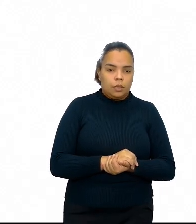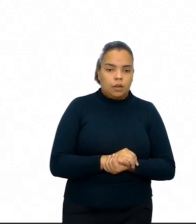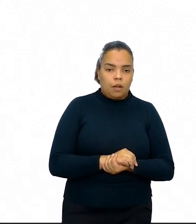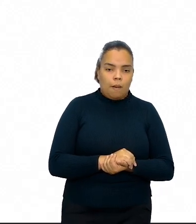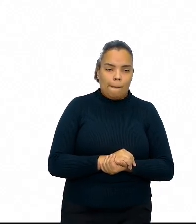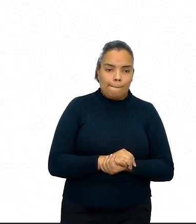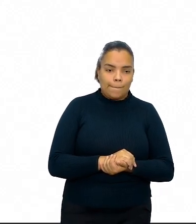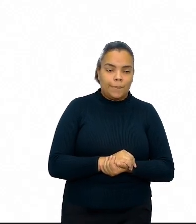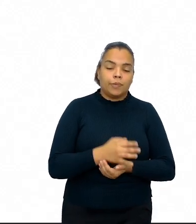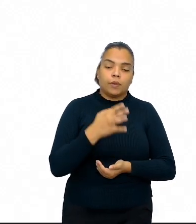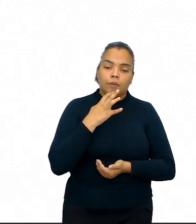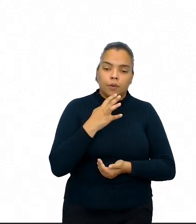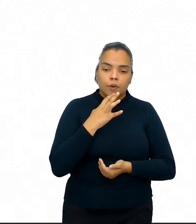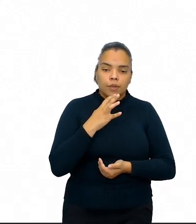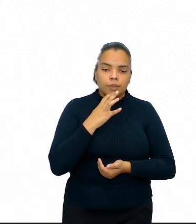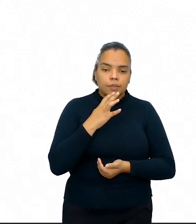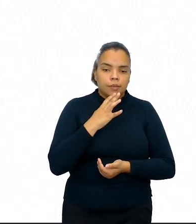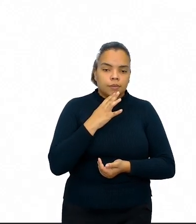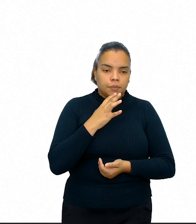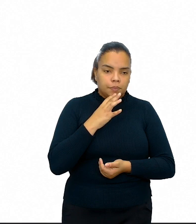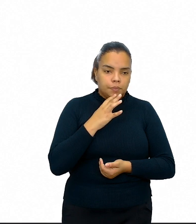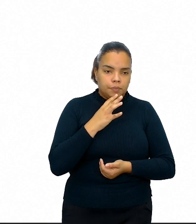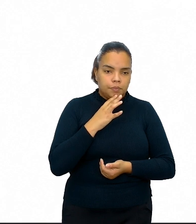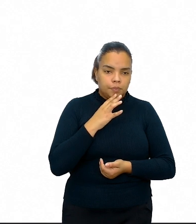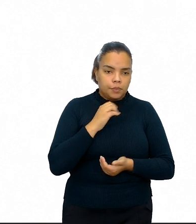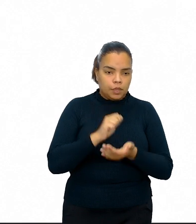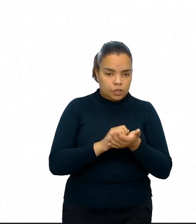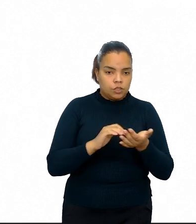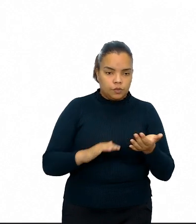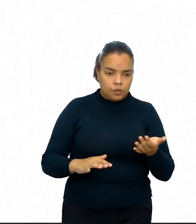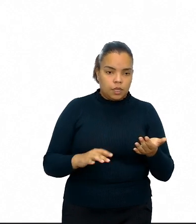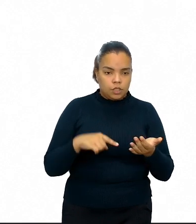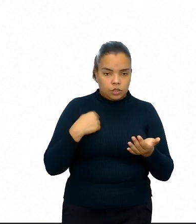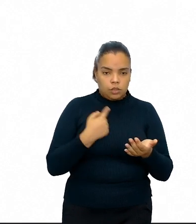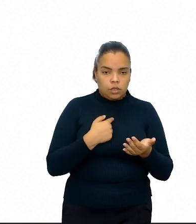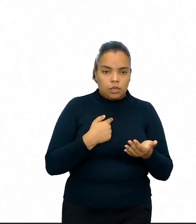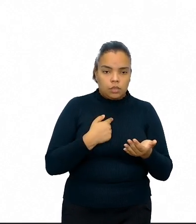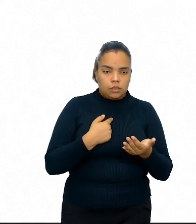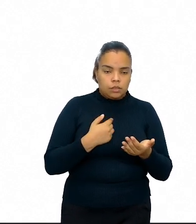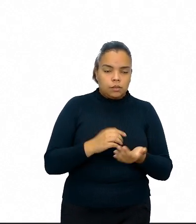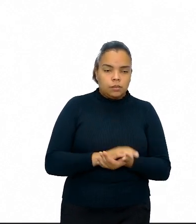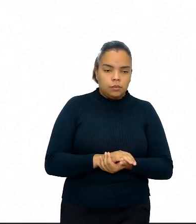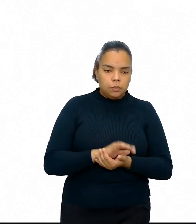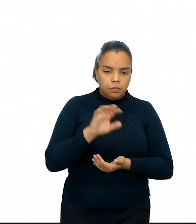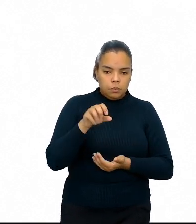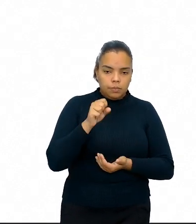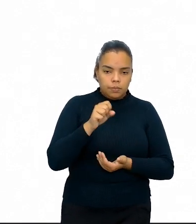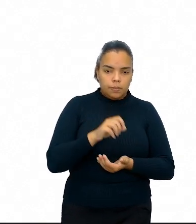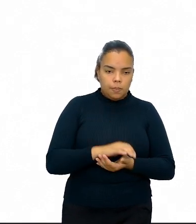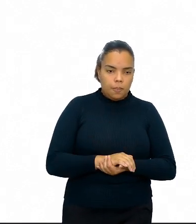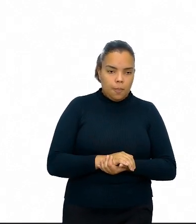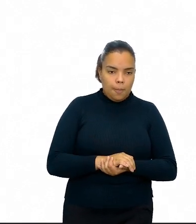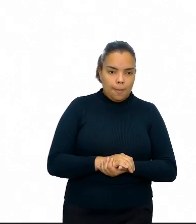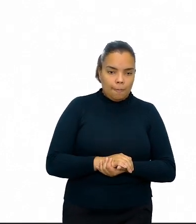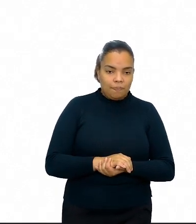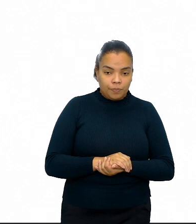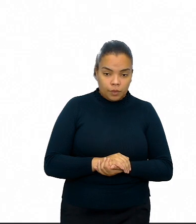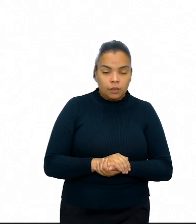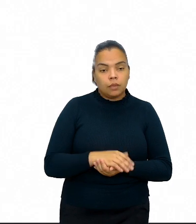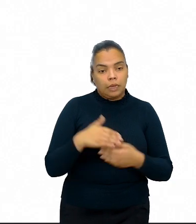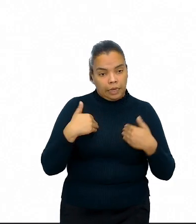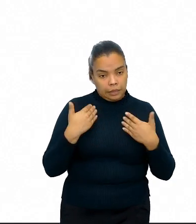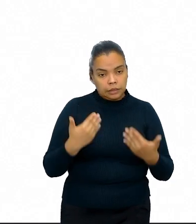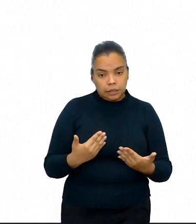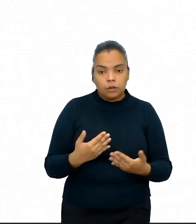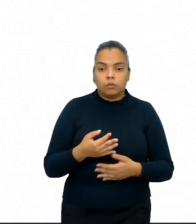então vamos conhecer as atividades que nós separamos, né? Então, caso ainda vocês não tenham baixado, né,